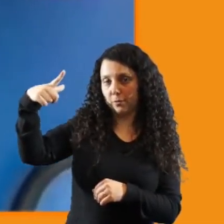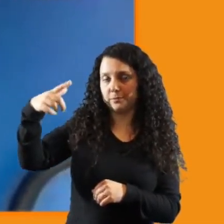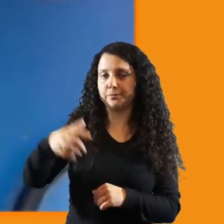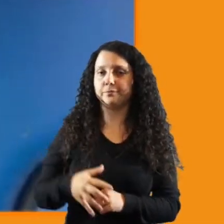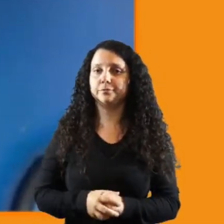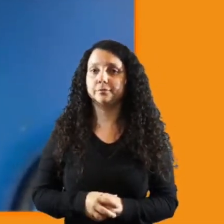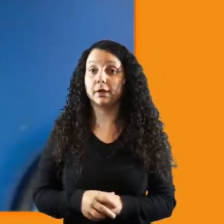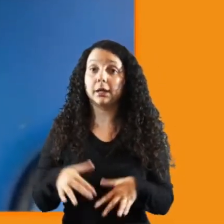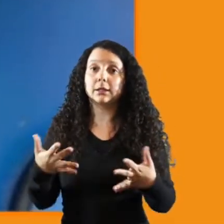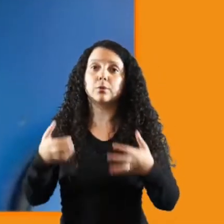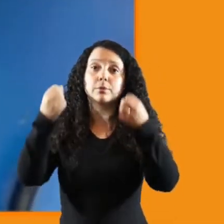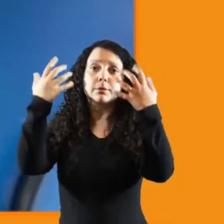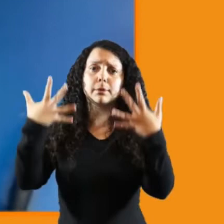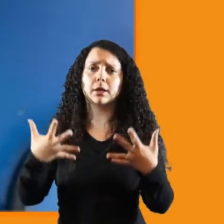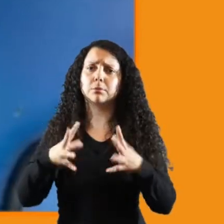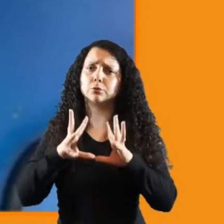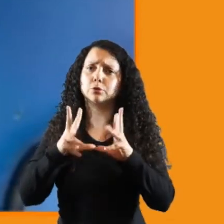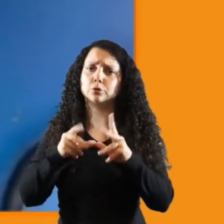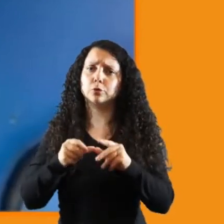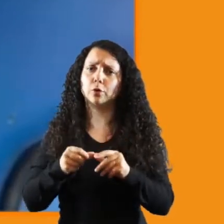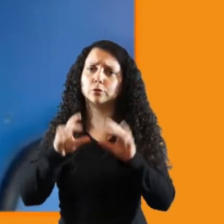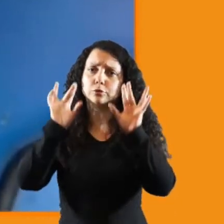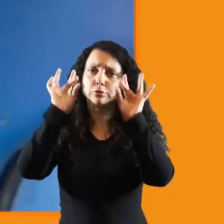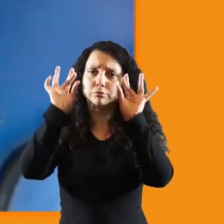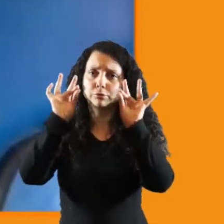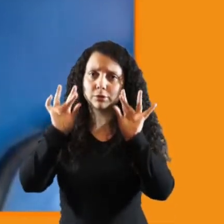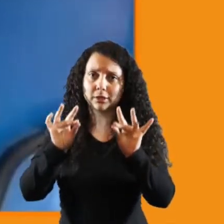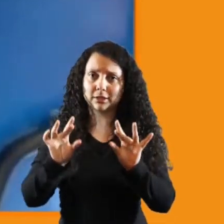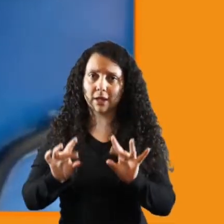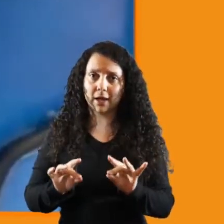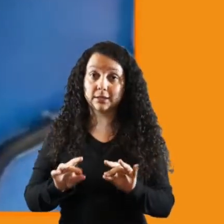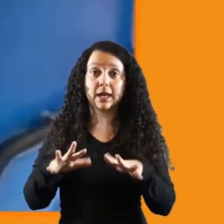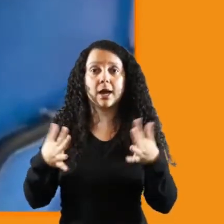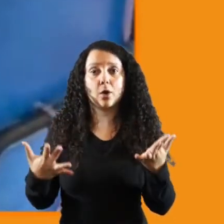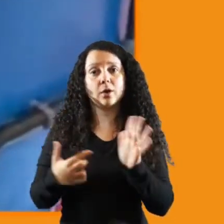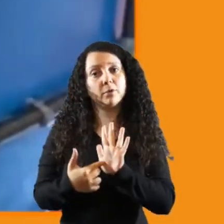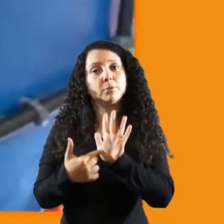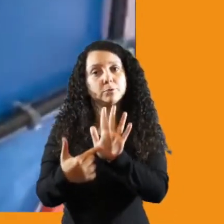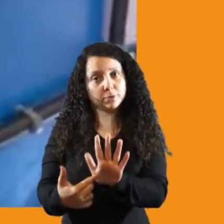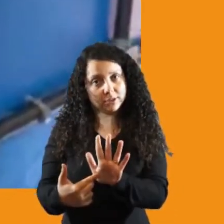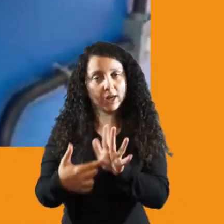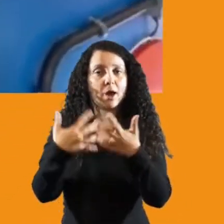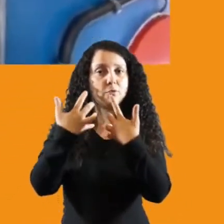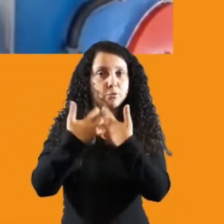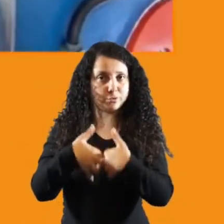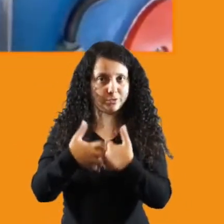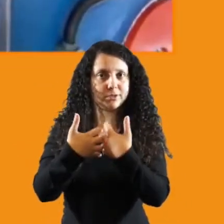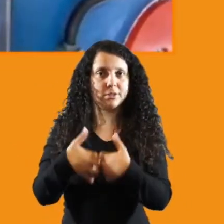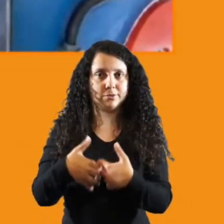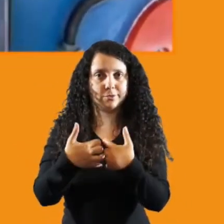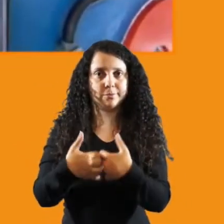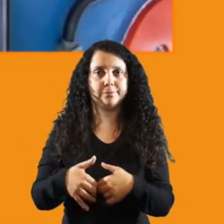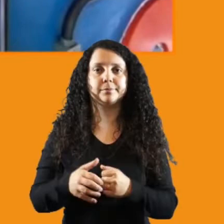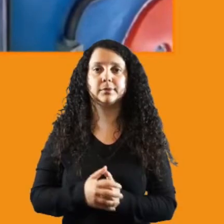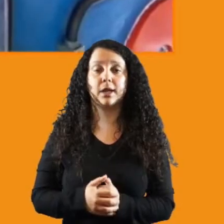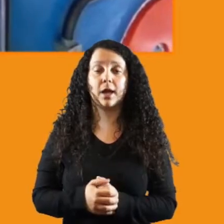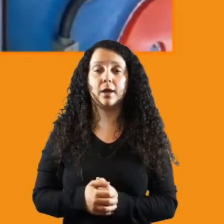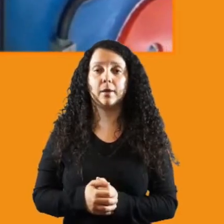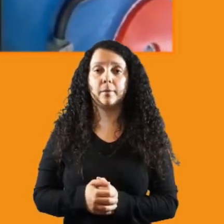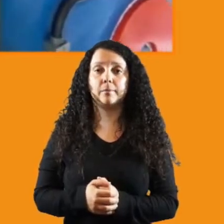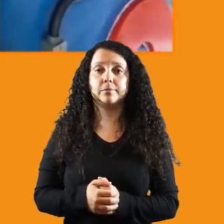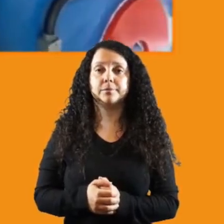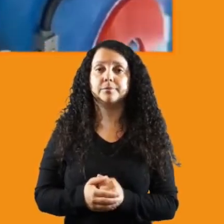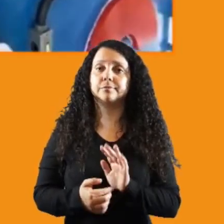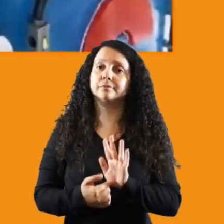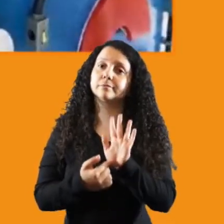os componentes para ti, Potter. Agora a gente vai demonstrar o funcionamento no nosso camping, né? E aí a gente trouxe aqui